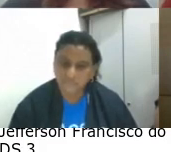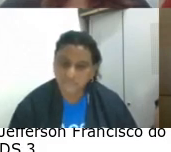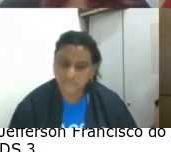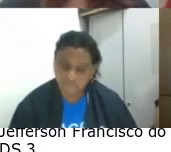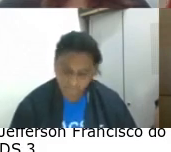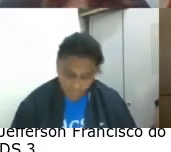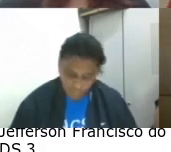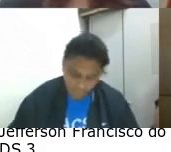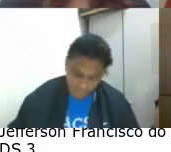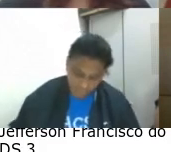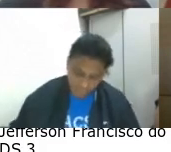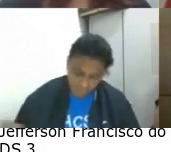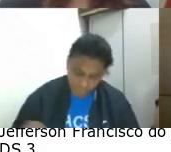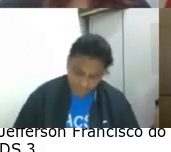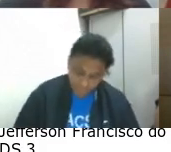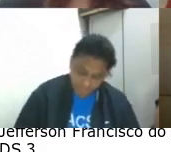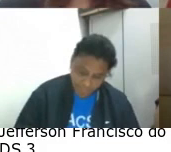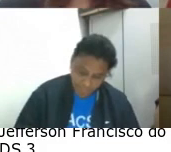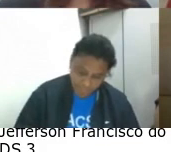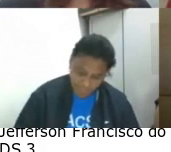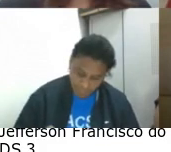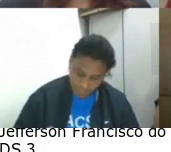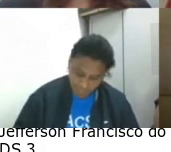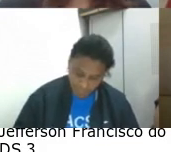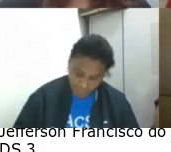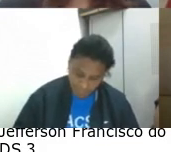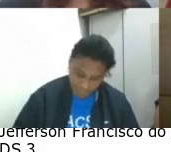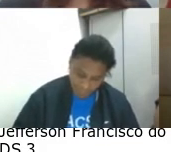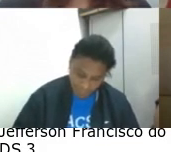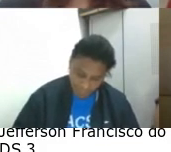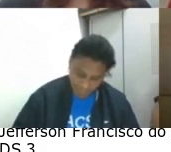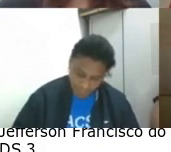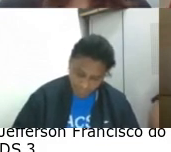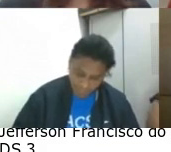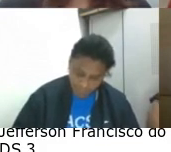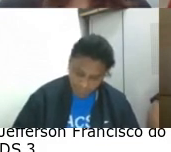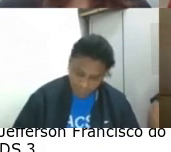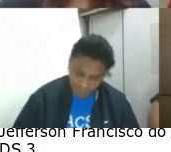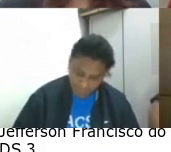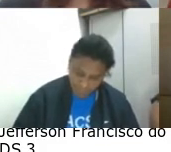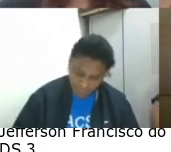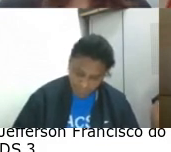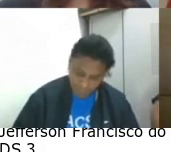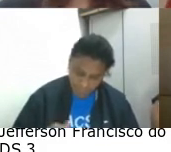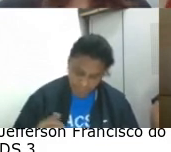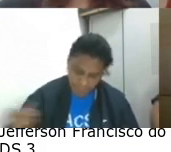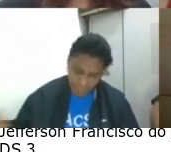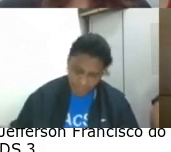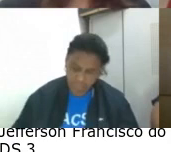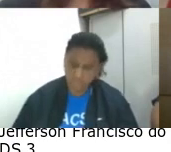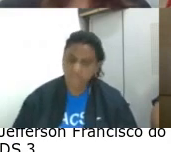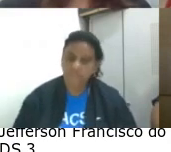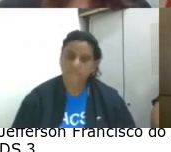a gente fala dessa orientação mas de uma orientação para além do que é puramente a orientação do